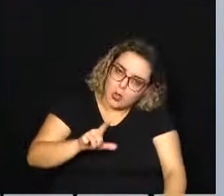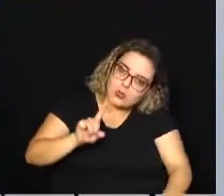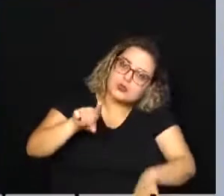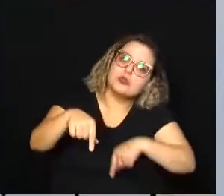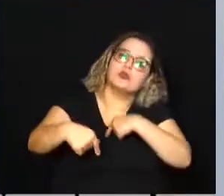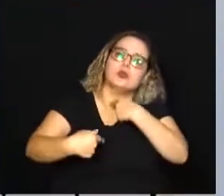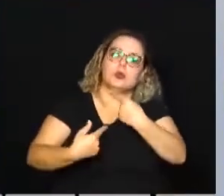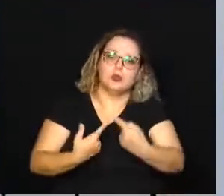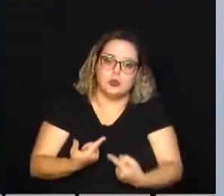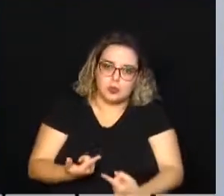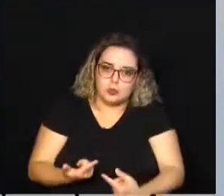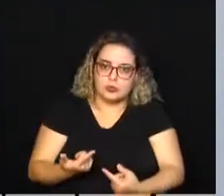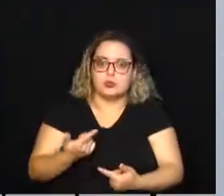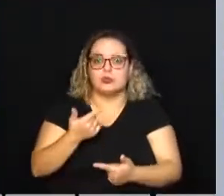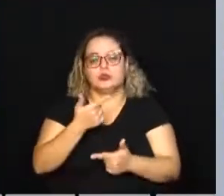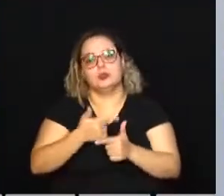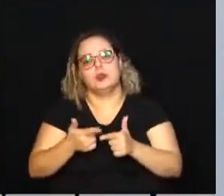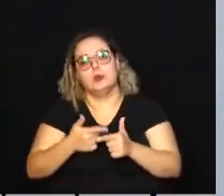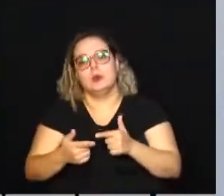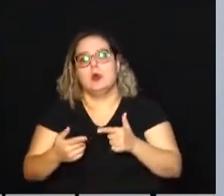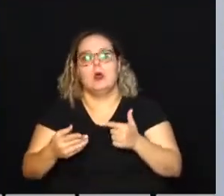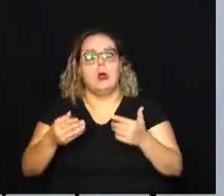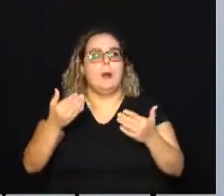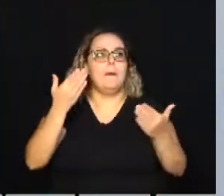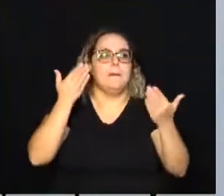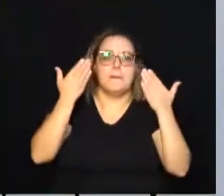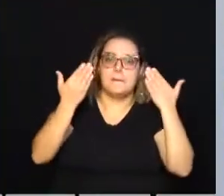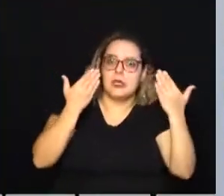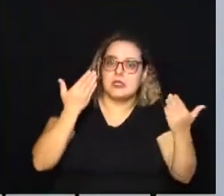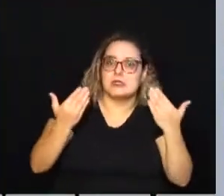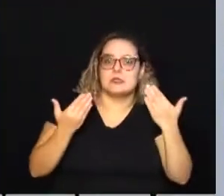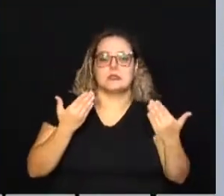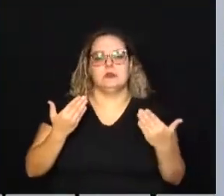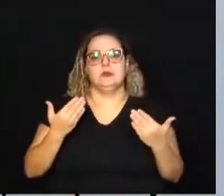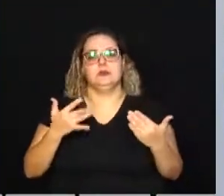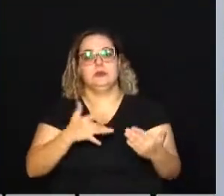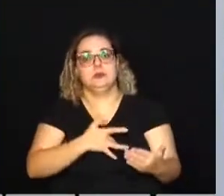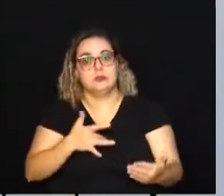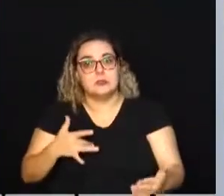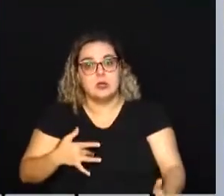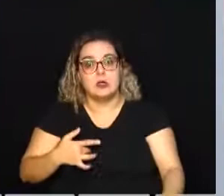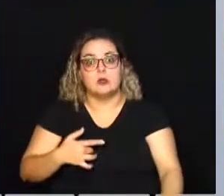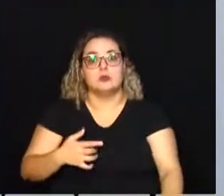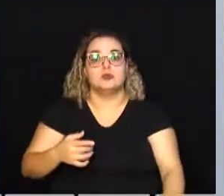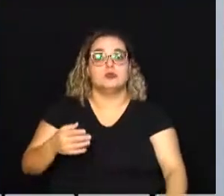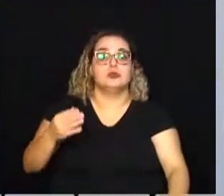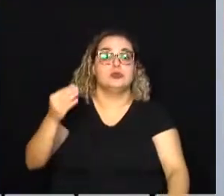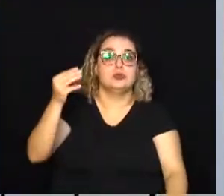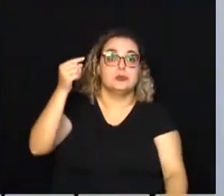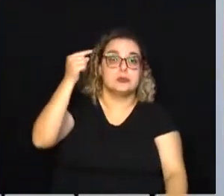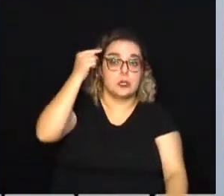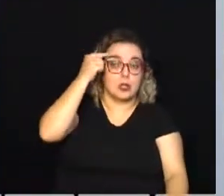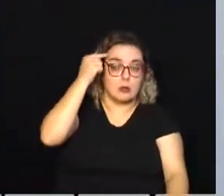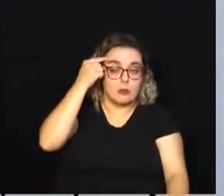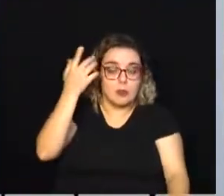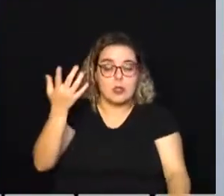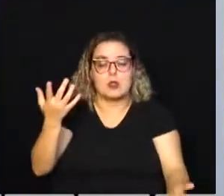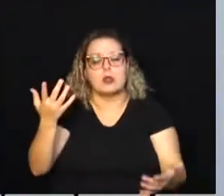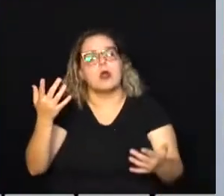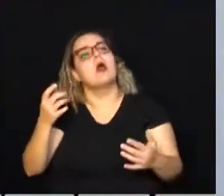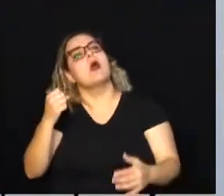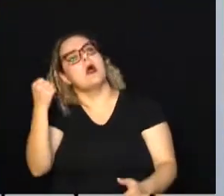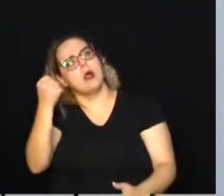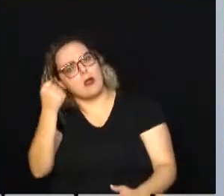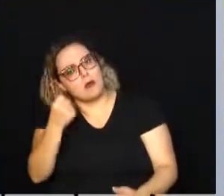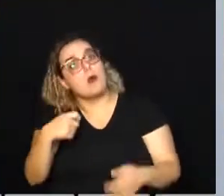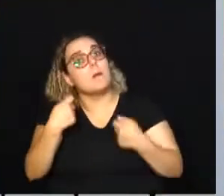saúde psicológica, à saúde mental das crianças, que eu não subestimo. Eu acho que isso é muito grave e a gente também tem que ter um